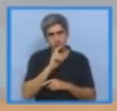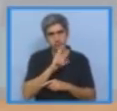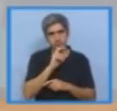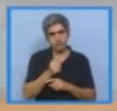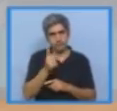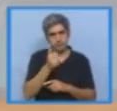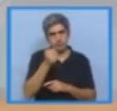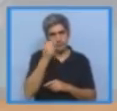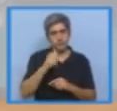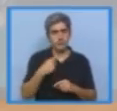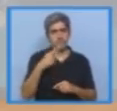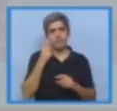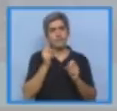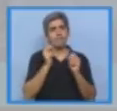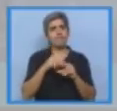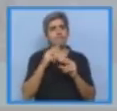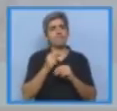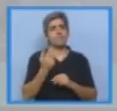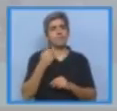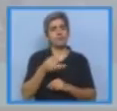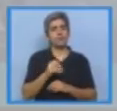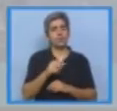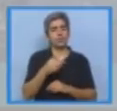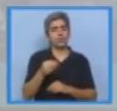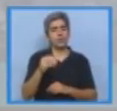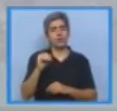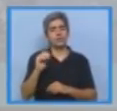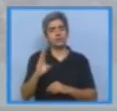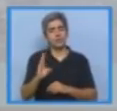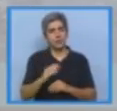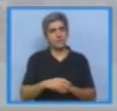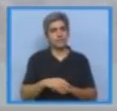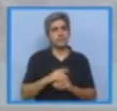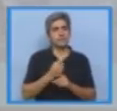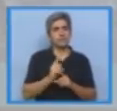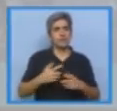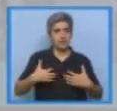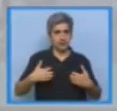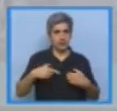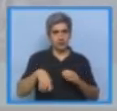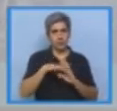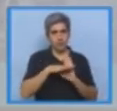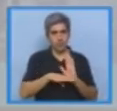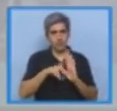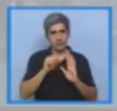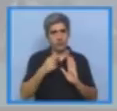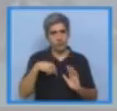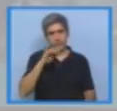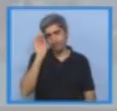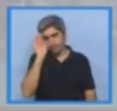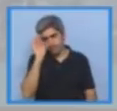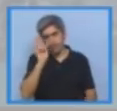respostas. Há uma novidade agora também no ponto ESJ, e porque à sexta-feira neste programa também espreitamos